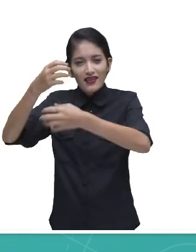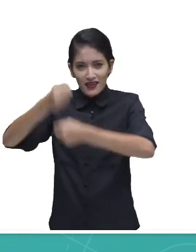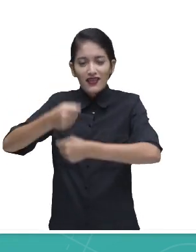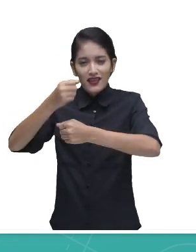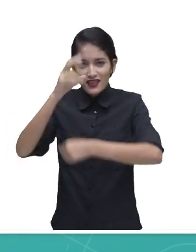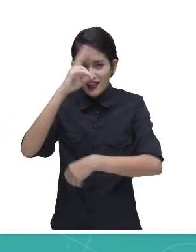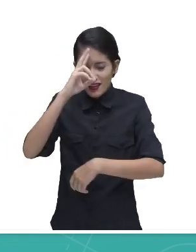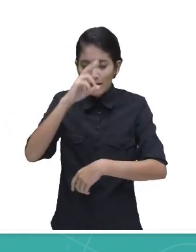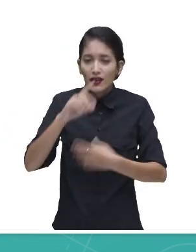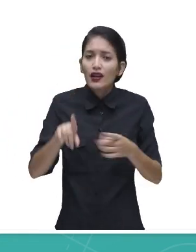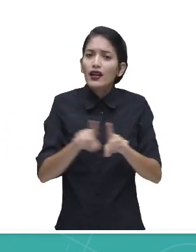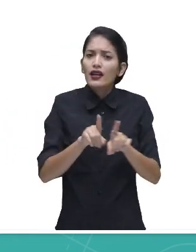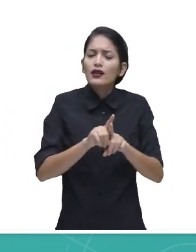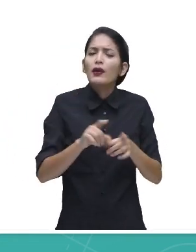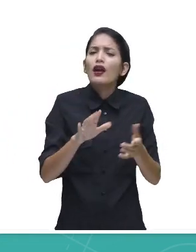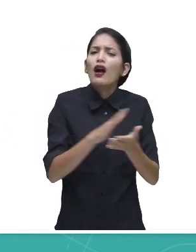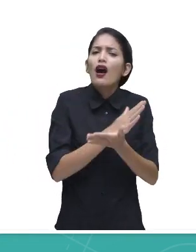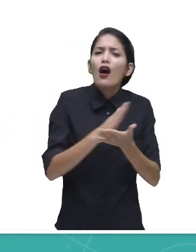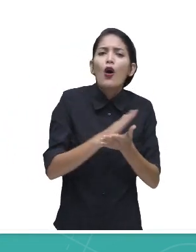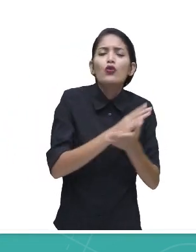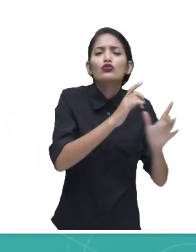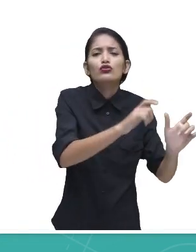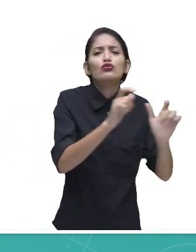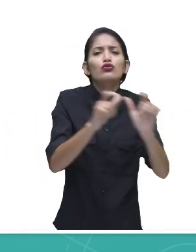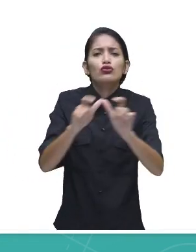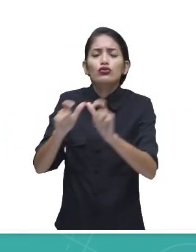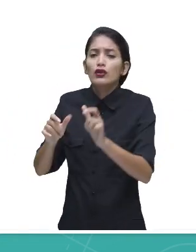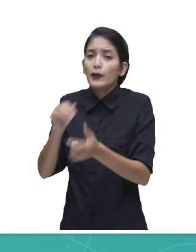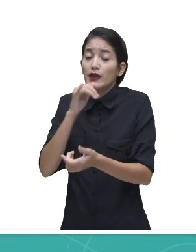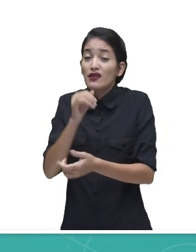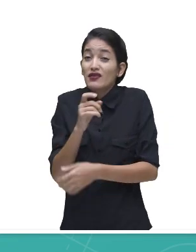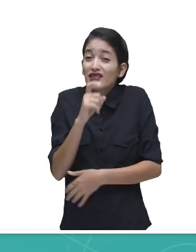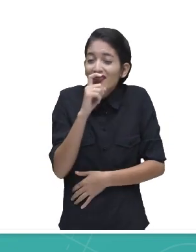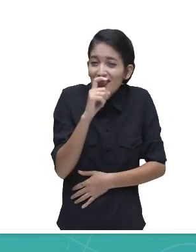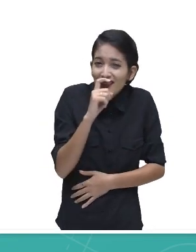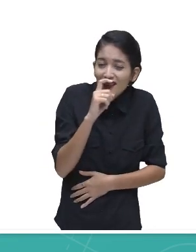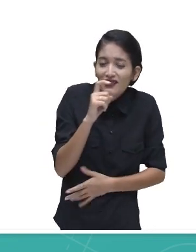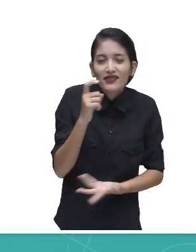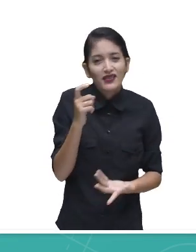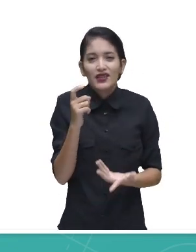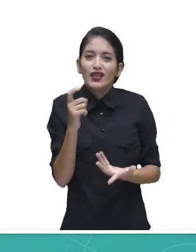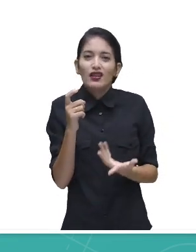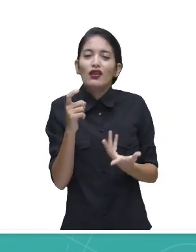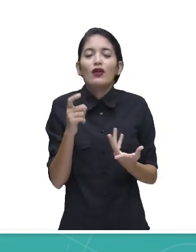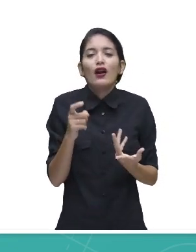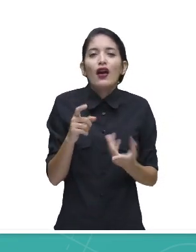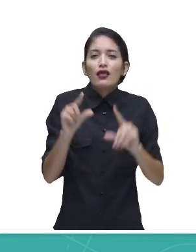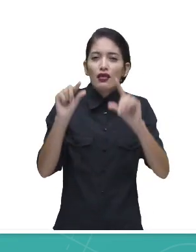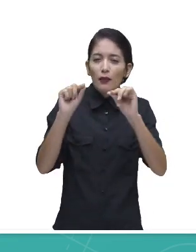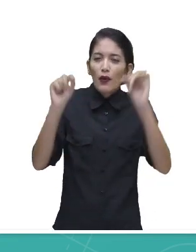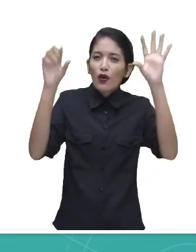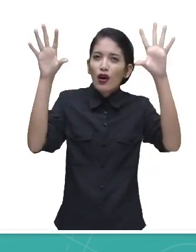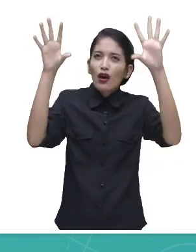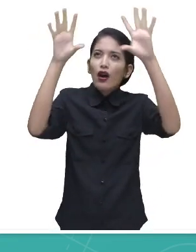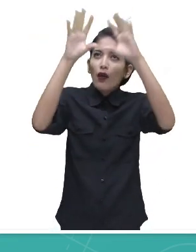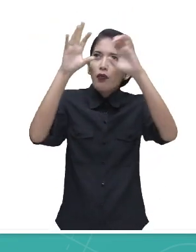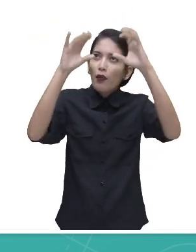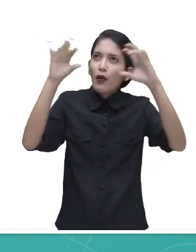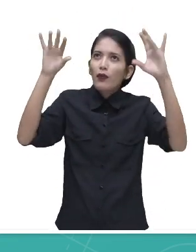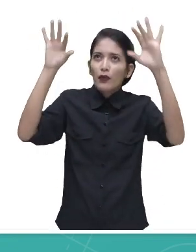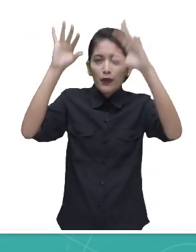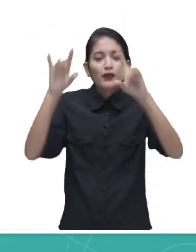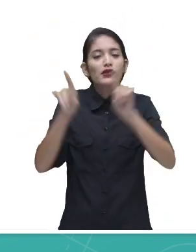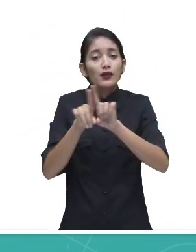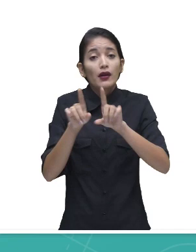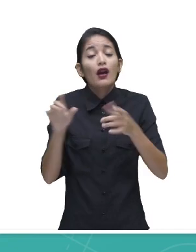E existem alguns lugares do planeta, quando está muito frio, quando tem menos nuvens e menos poluição,